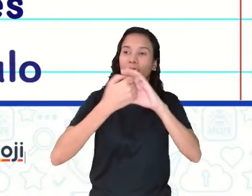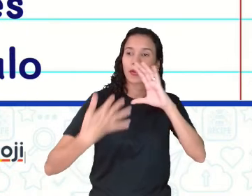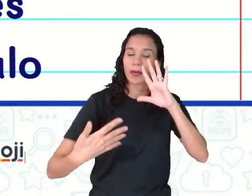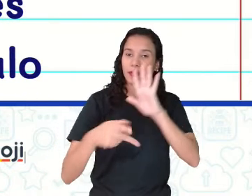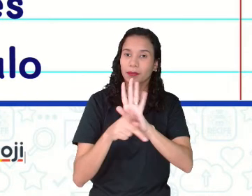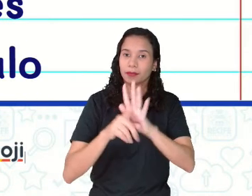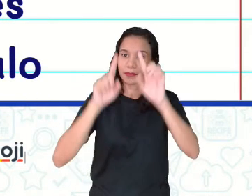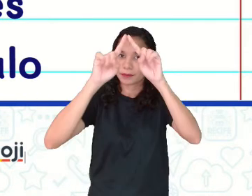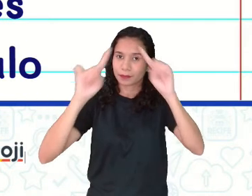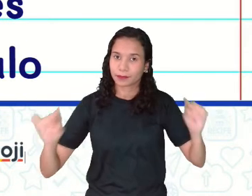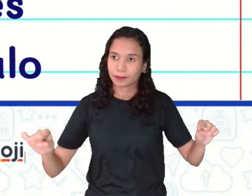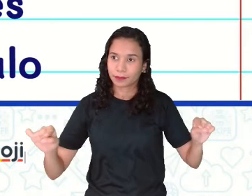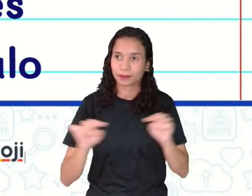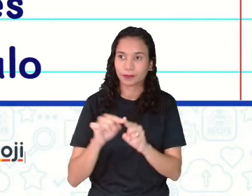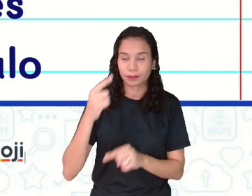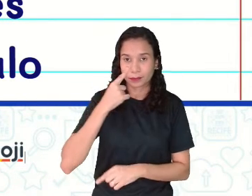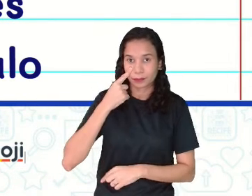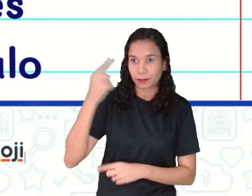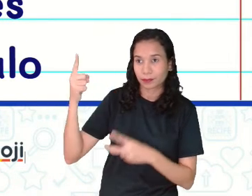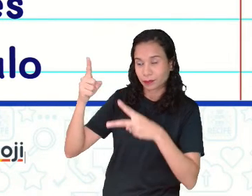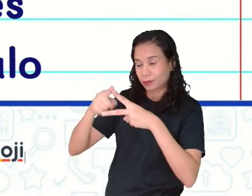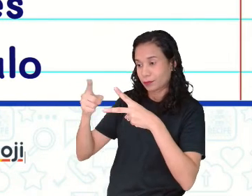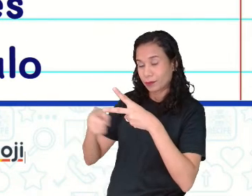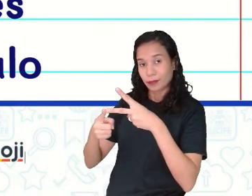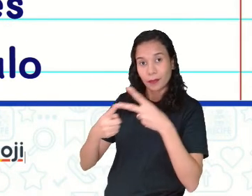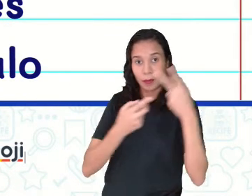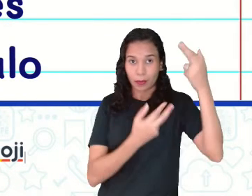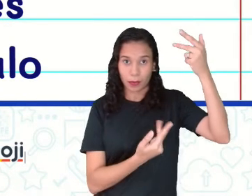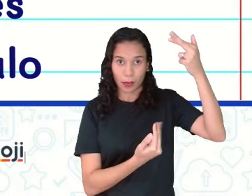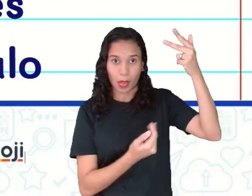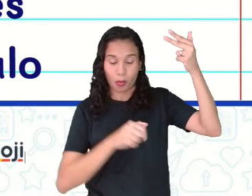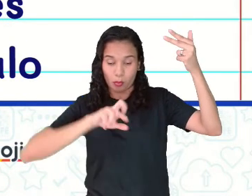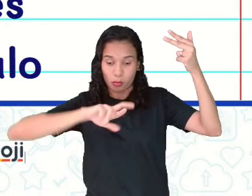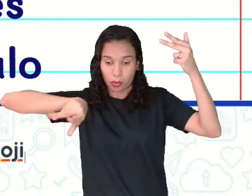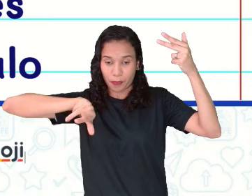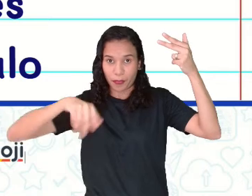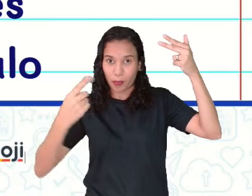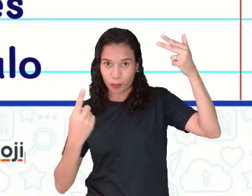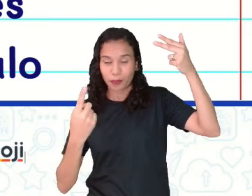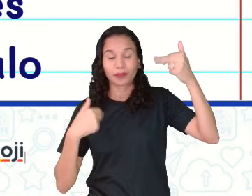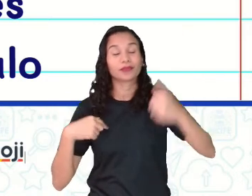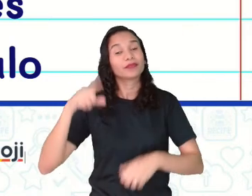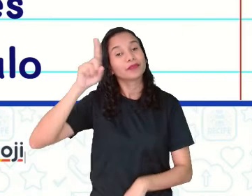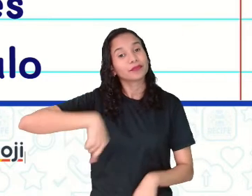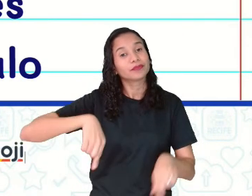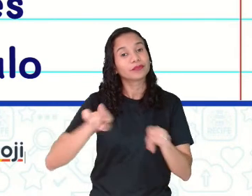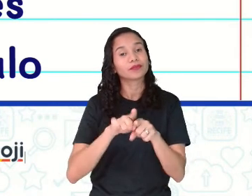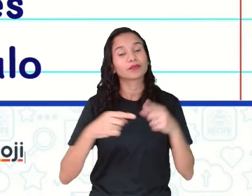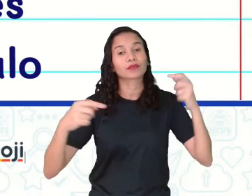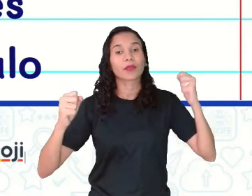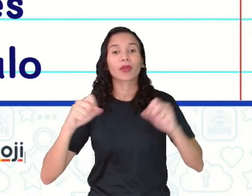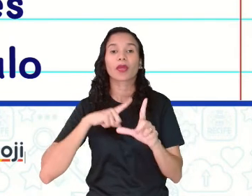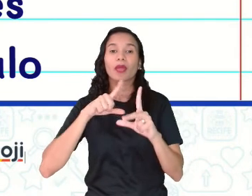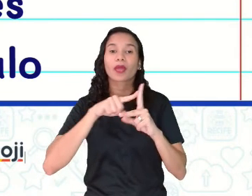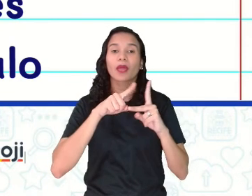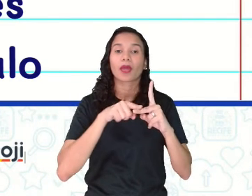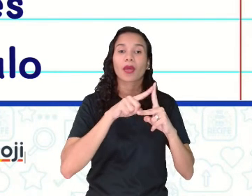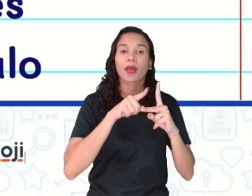classificação desse triângulo, que ele é isósceles, porque tem dois ângulos iguais, e ele é acutângulo, porque